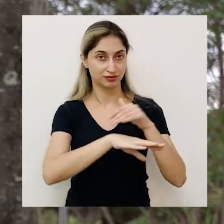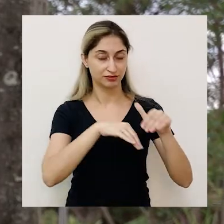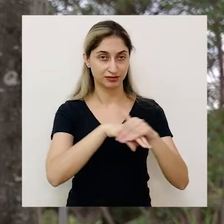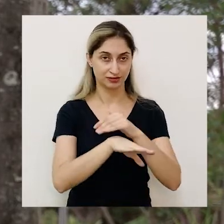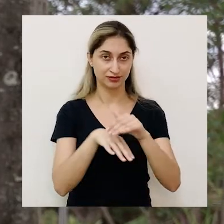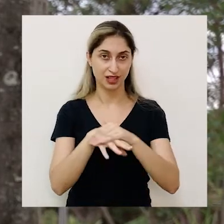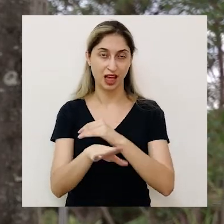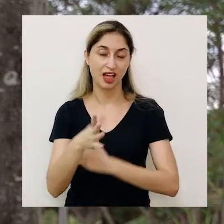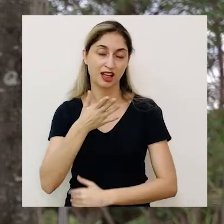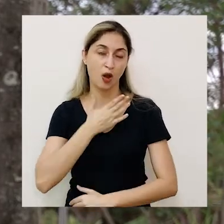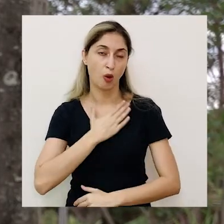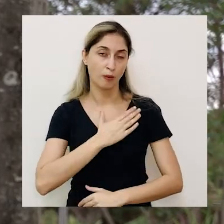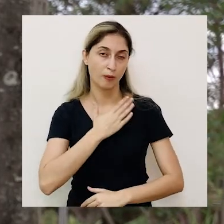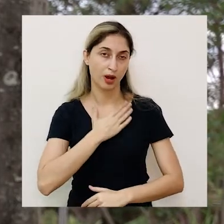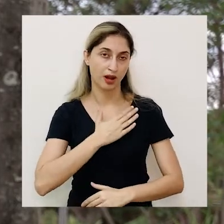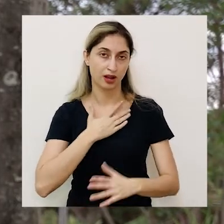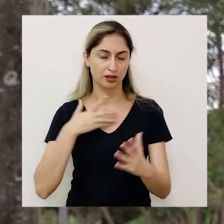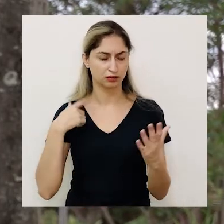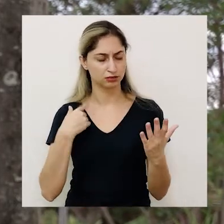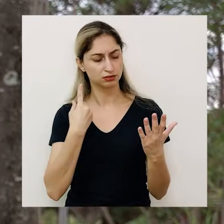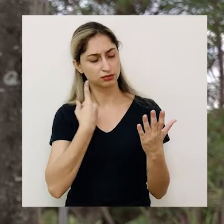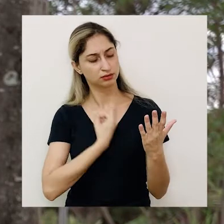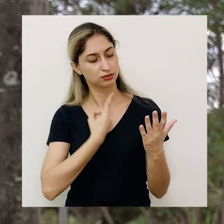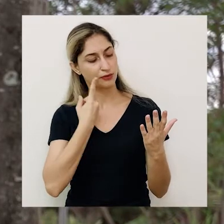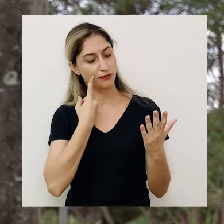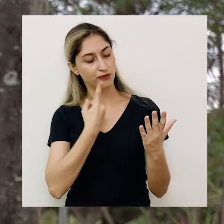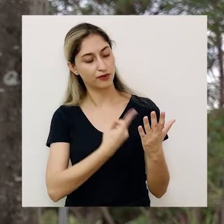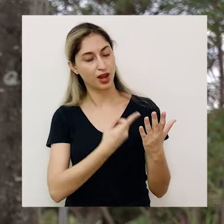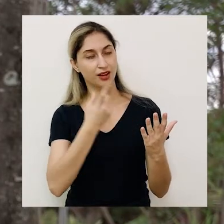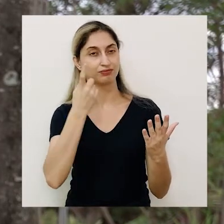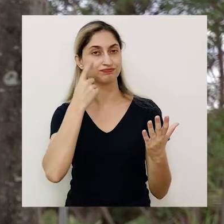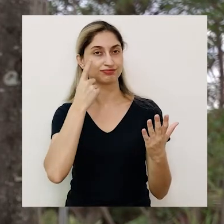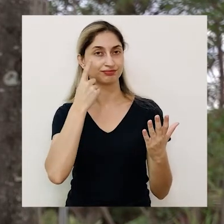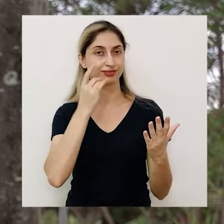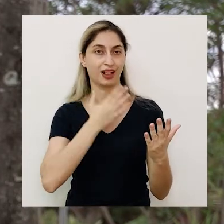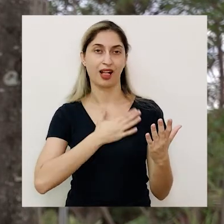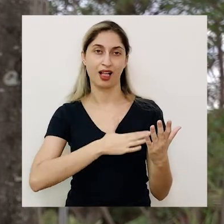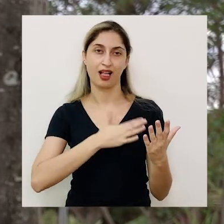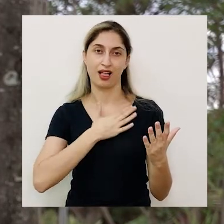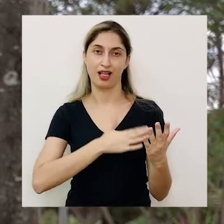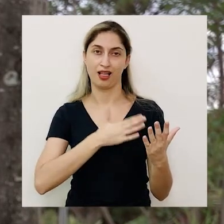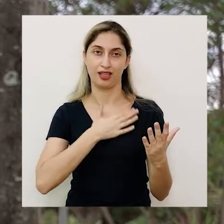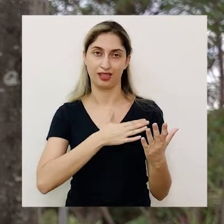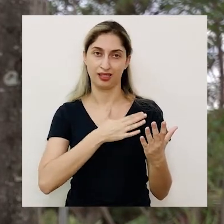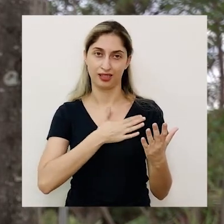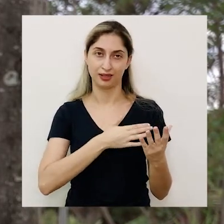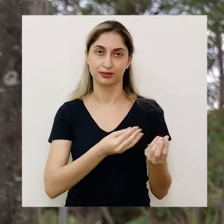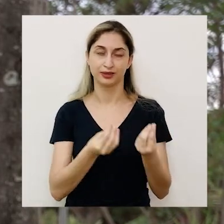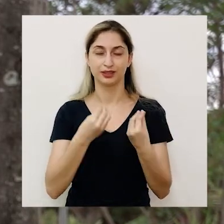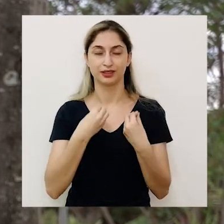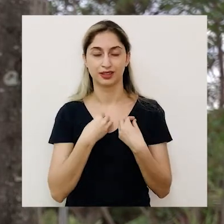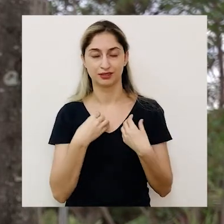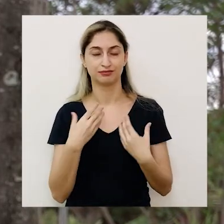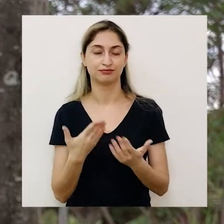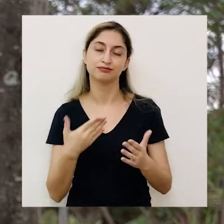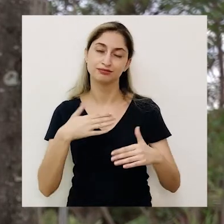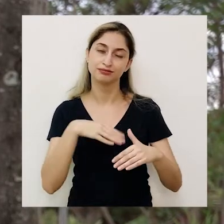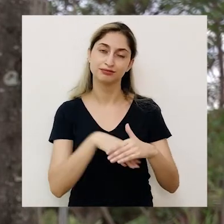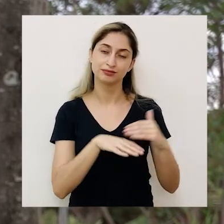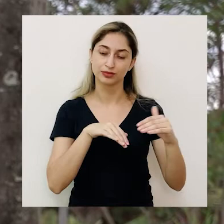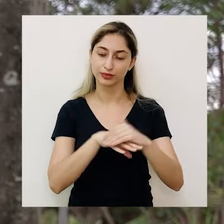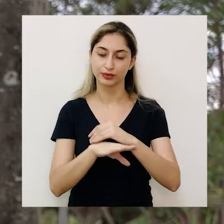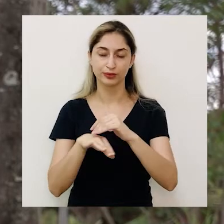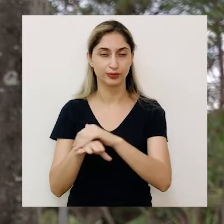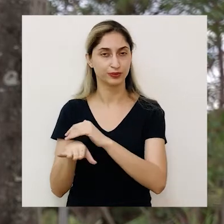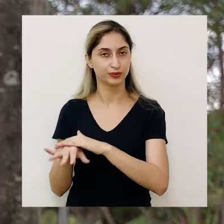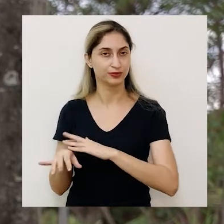um exemplar dessa coleção, que é acalmar, né? Então é uma planta que a gente vai olhar para ela e vai